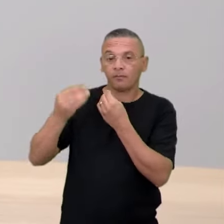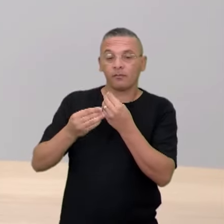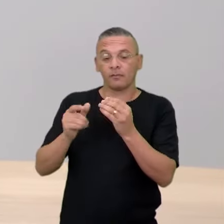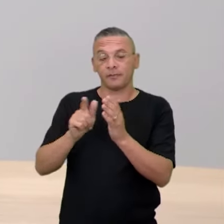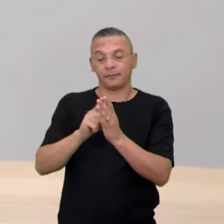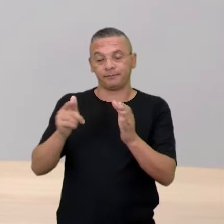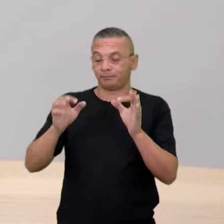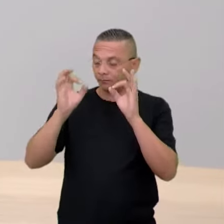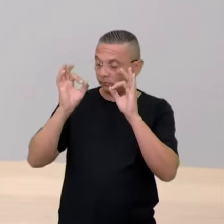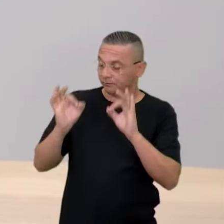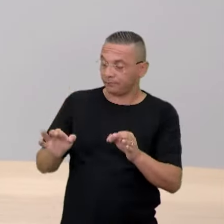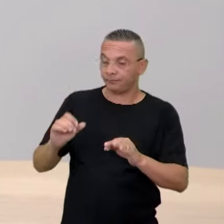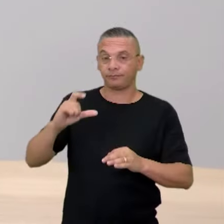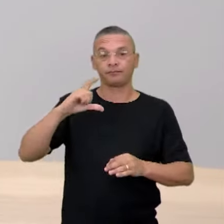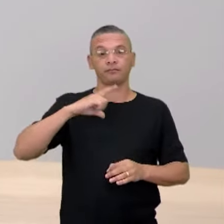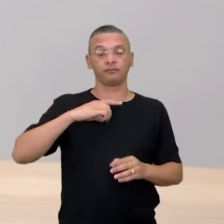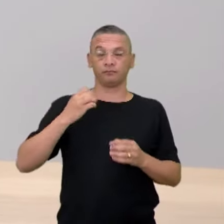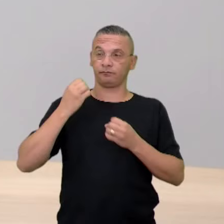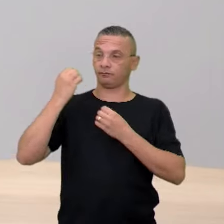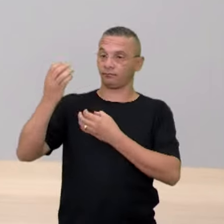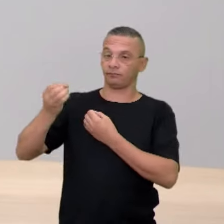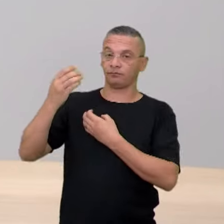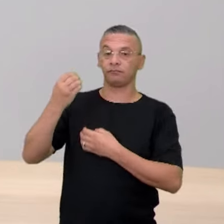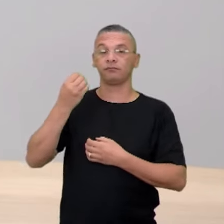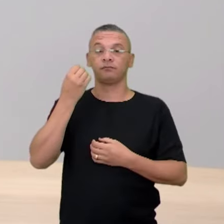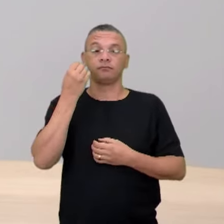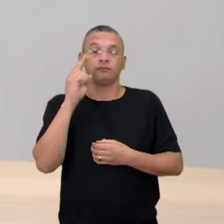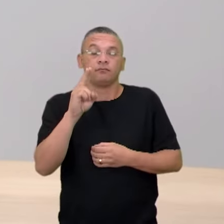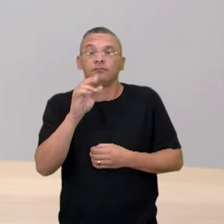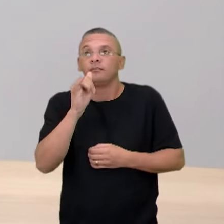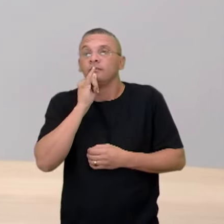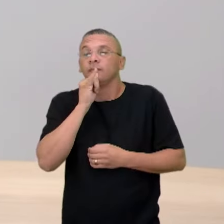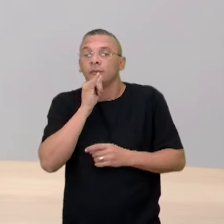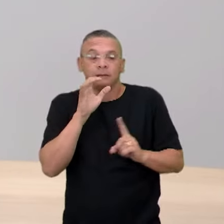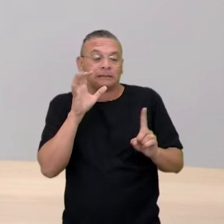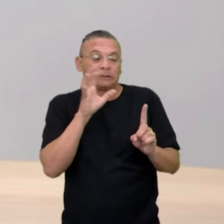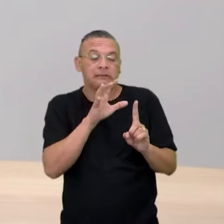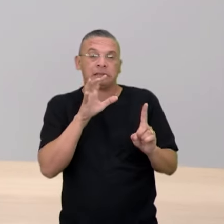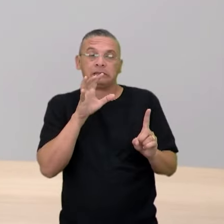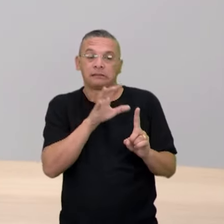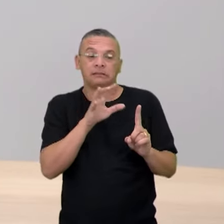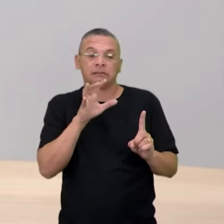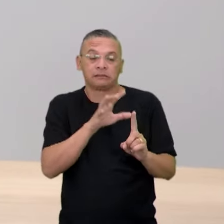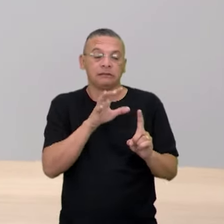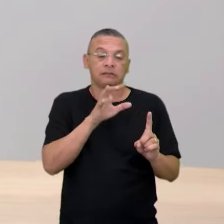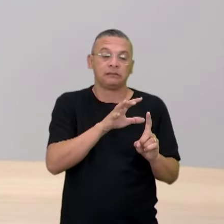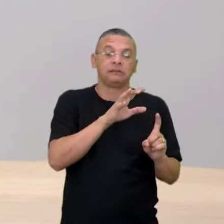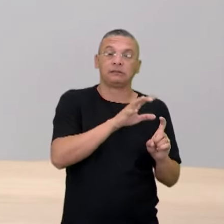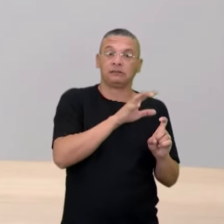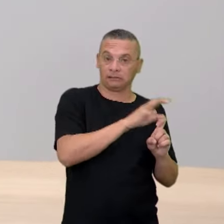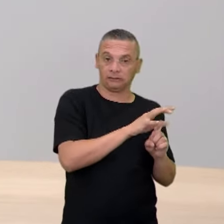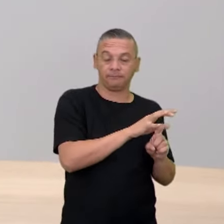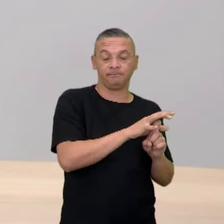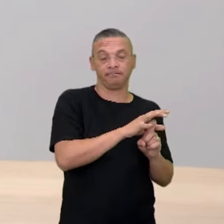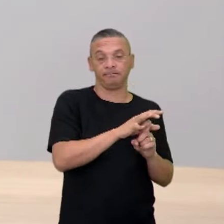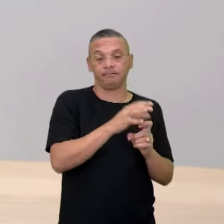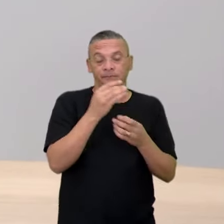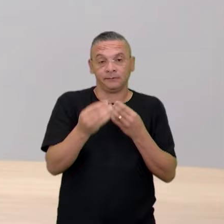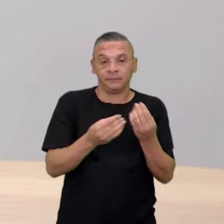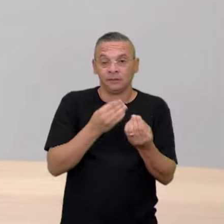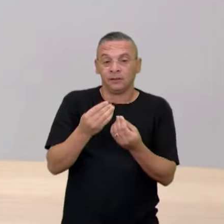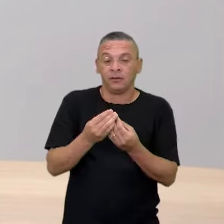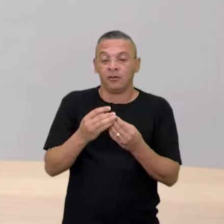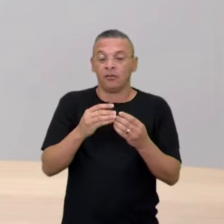sido fiel à questão da informação ou se ele está, de alguma forma, influenciando de forma tendenciosa aí